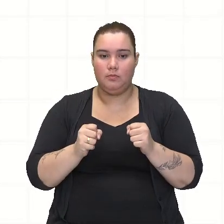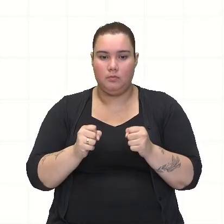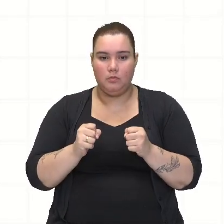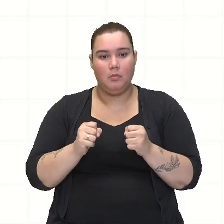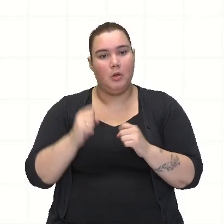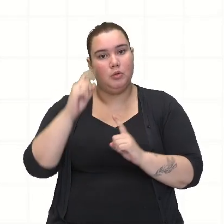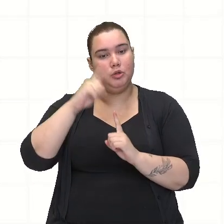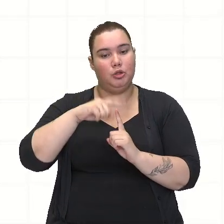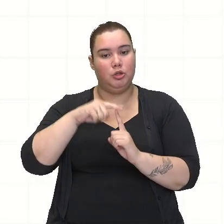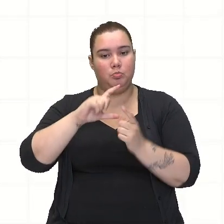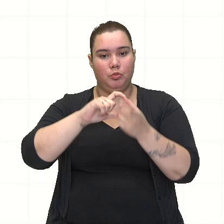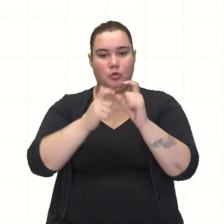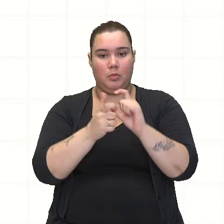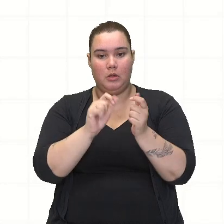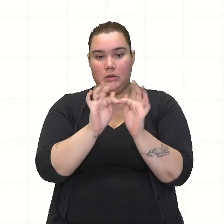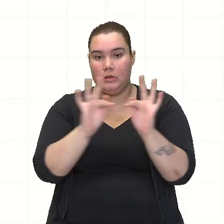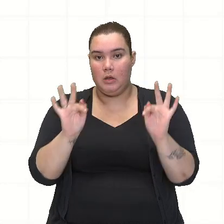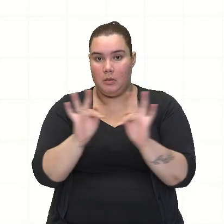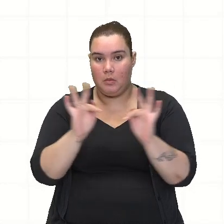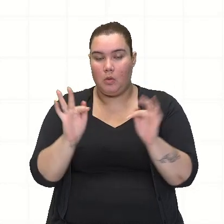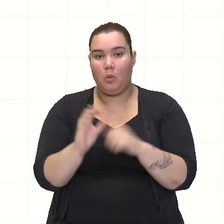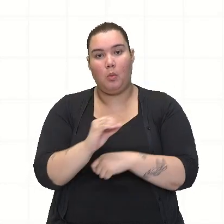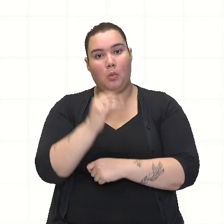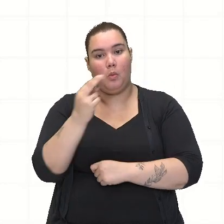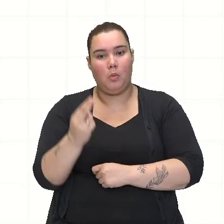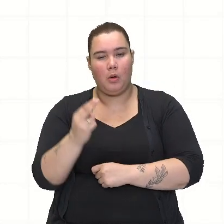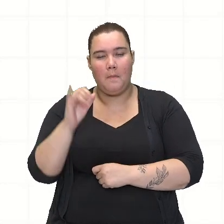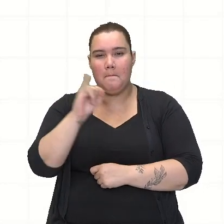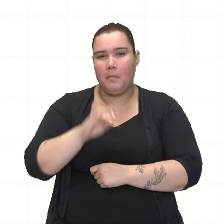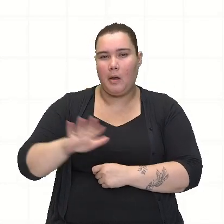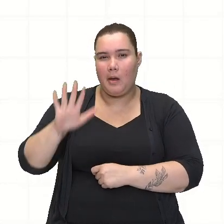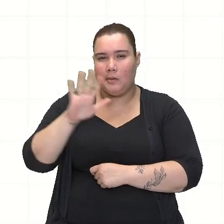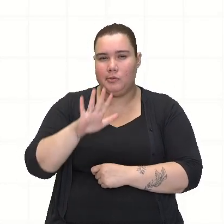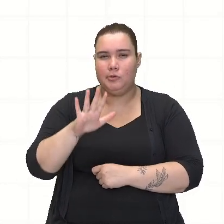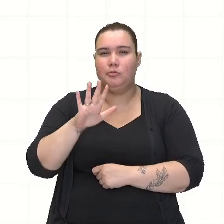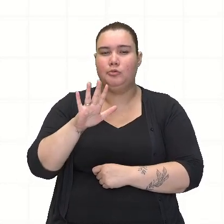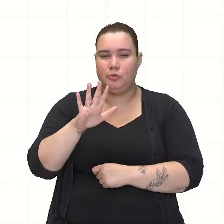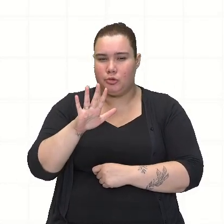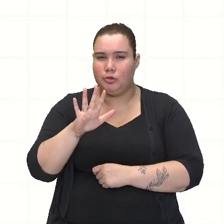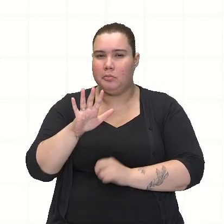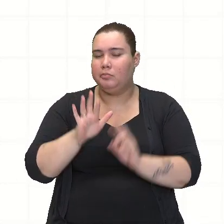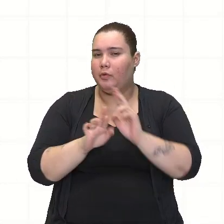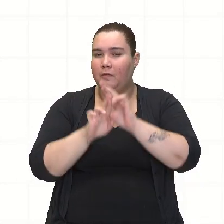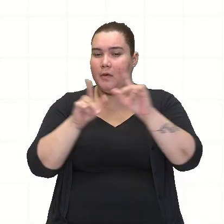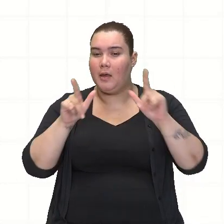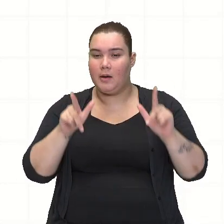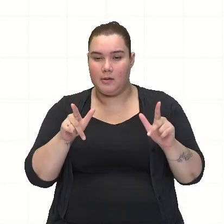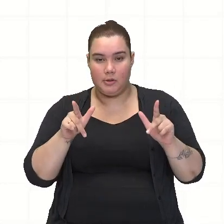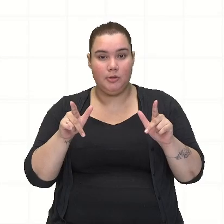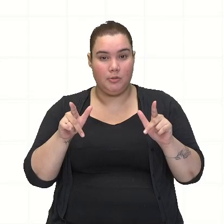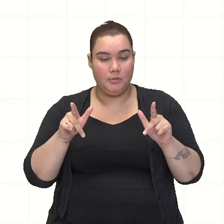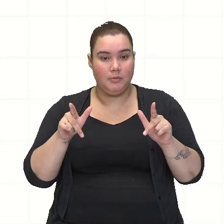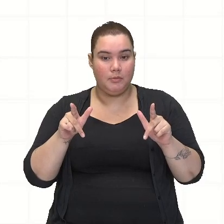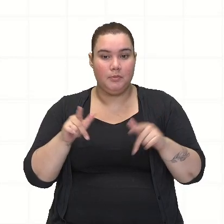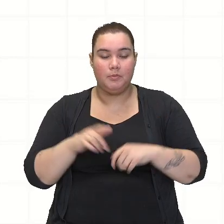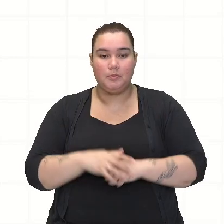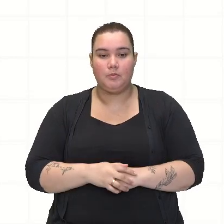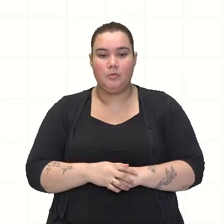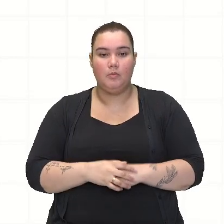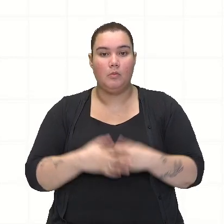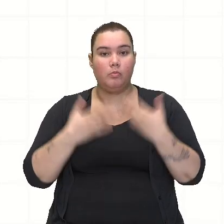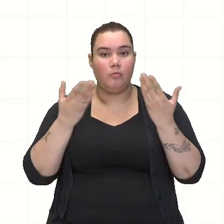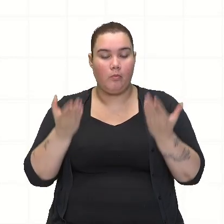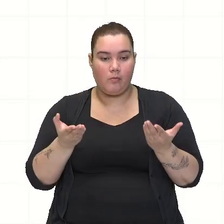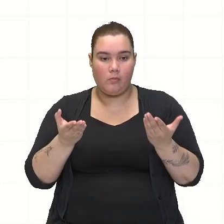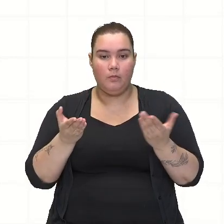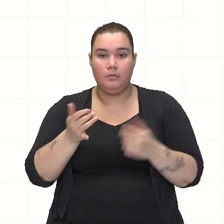sejam formas geométricas simples ou imagens complexas. Então,